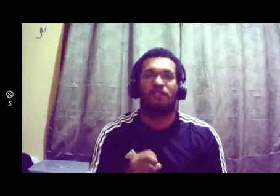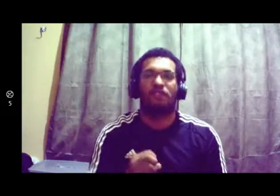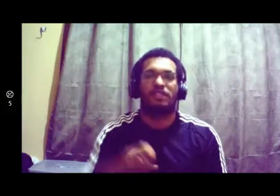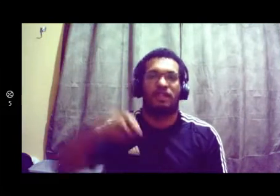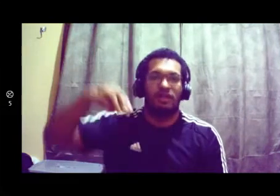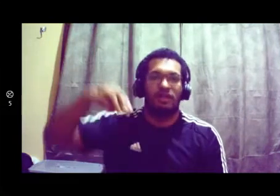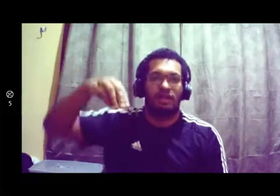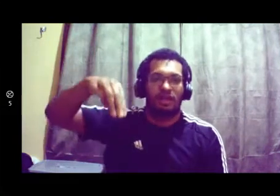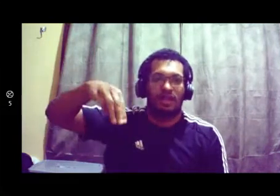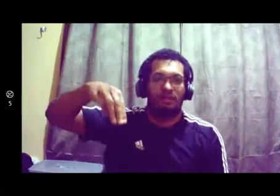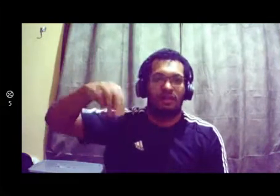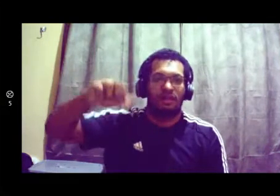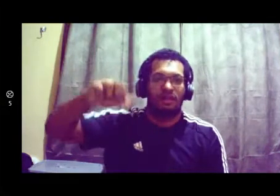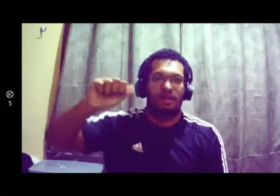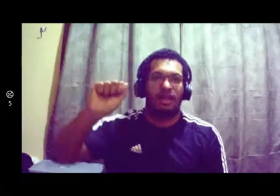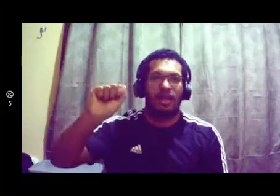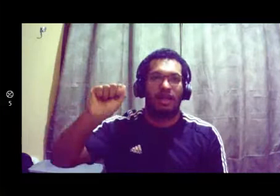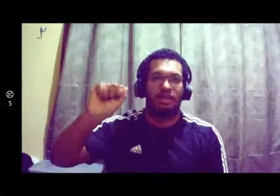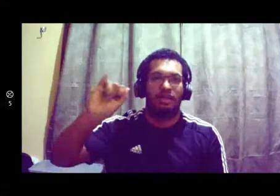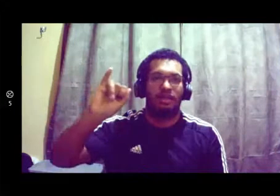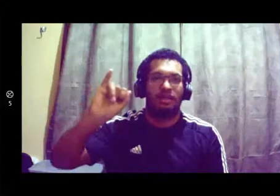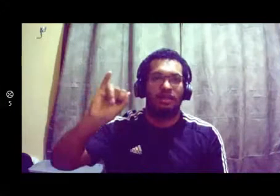pode fazer